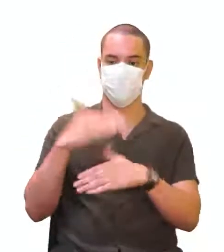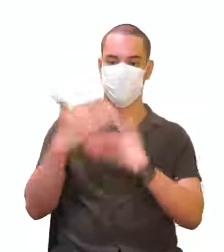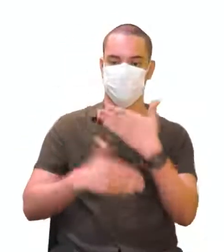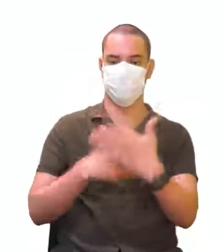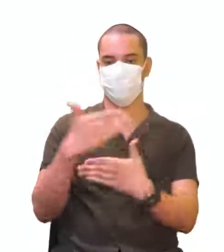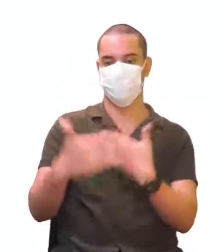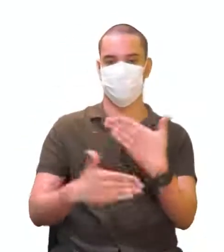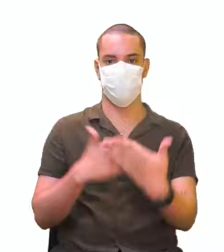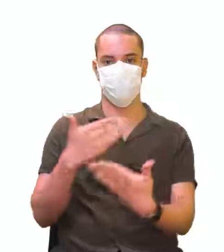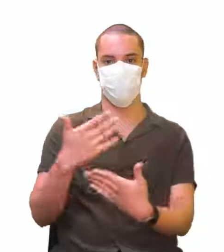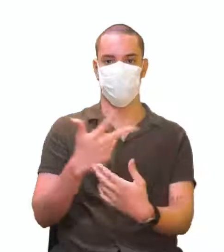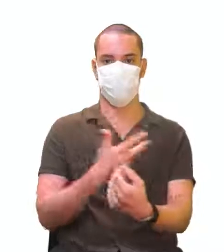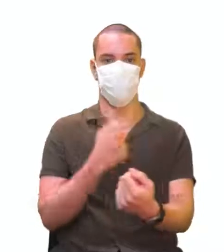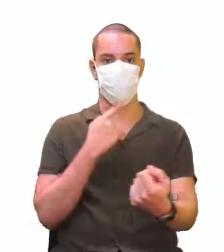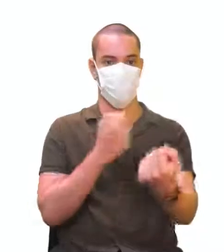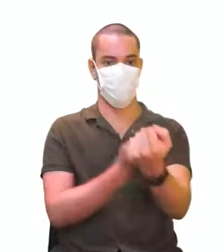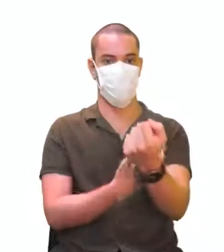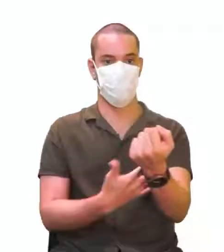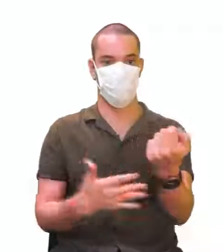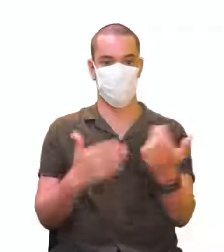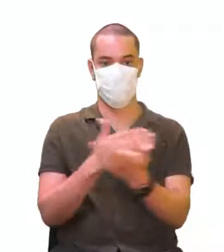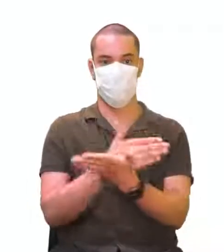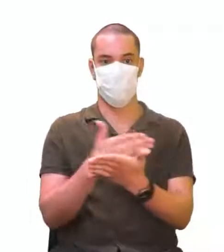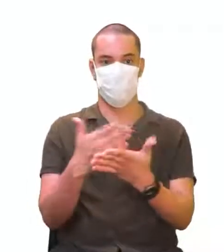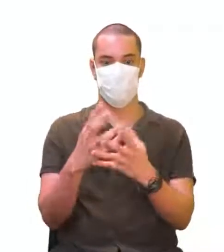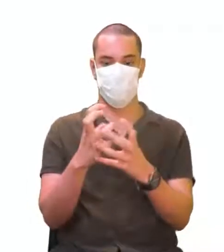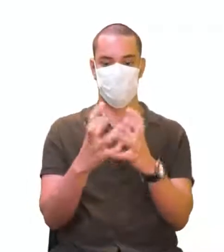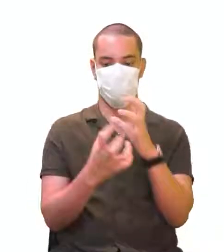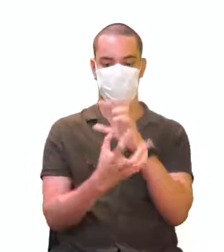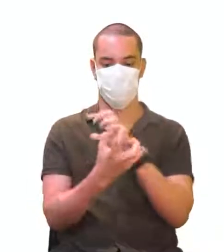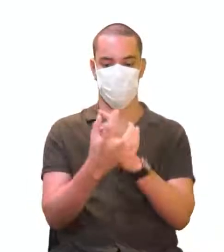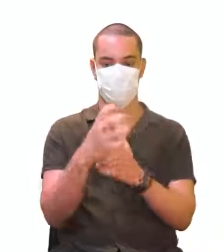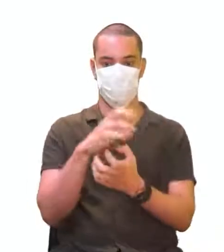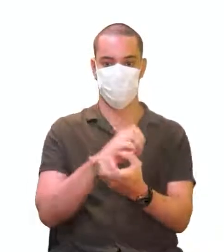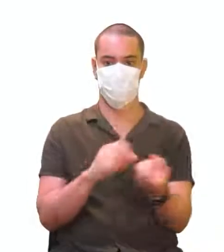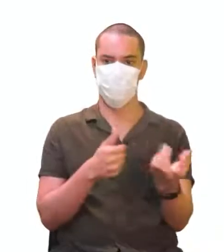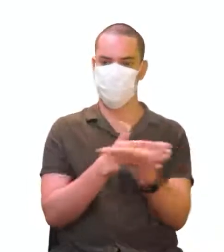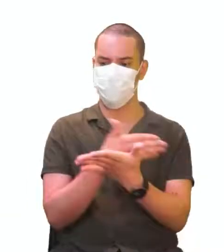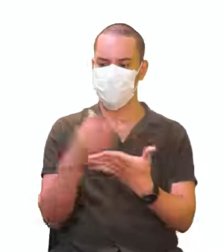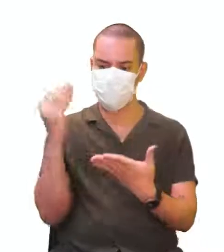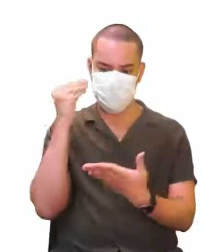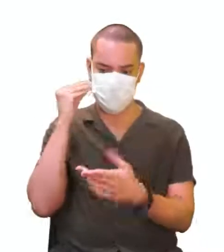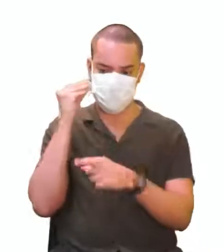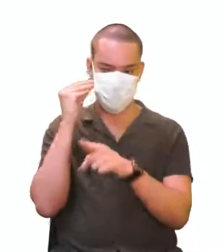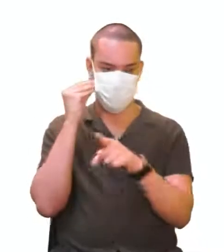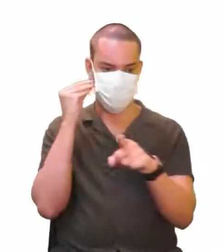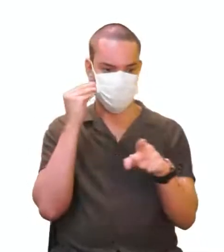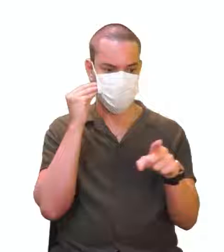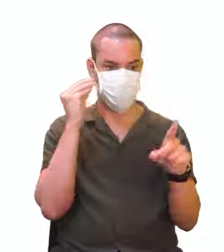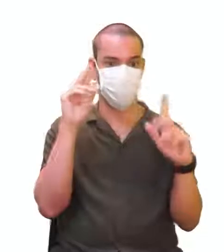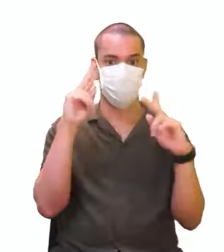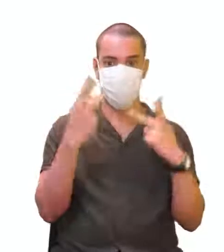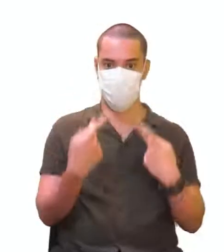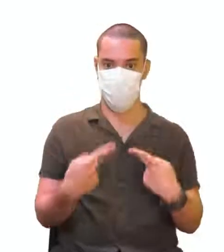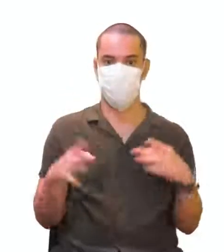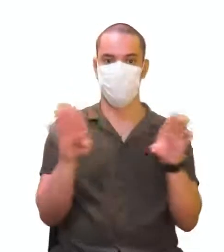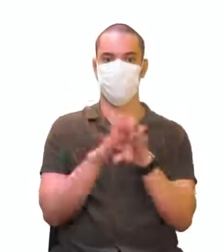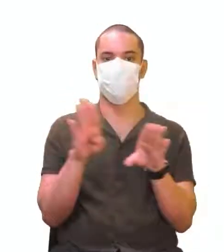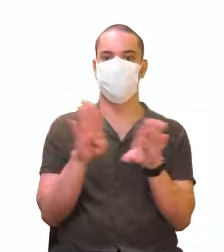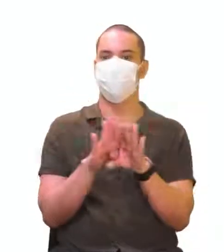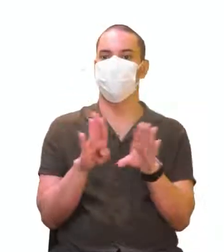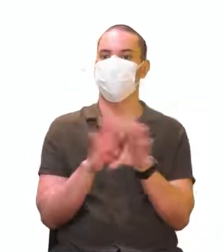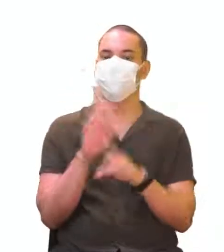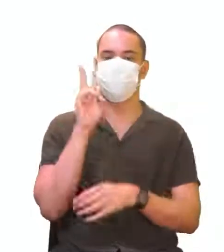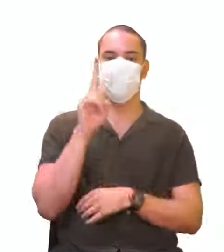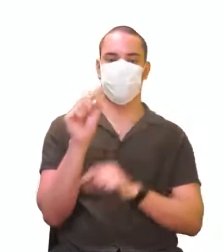o sangue do coelhinho começava o processo de coagulação. E aí ele foi fazendo isso, experimentos também na espécie humana, tá?